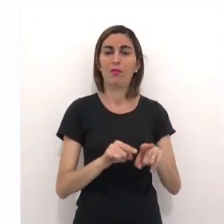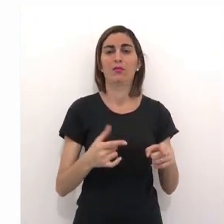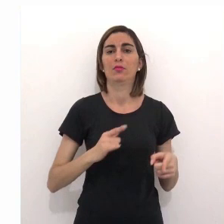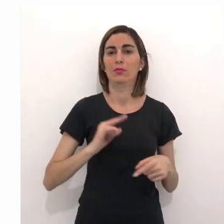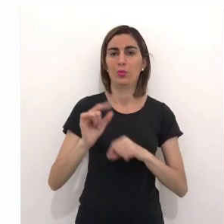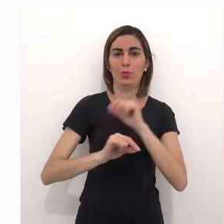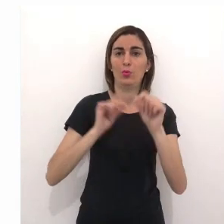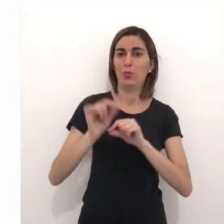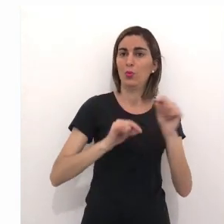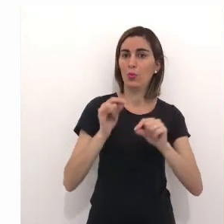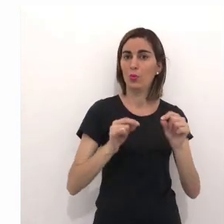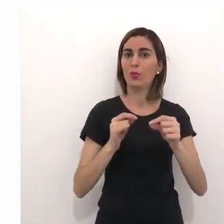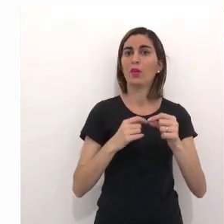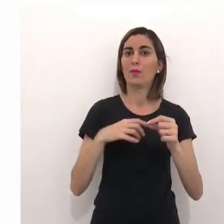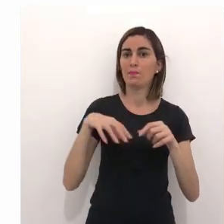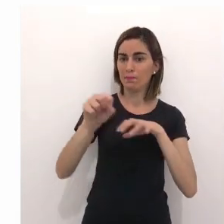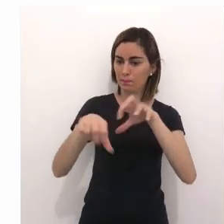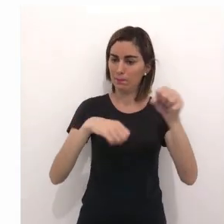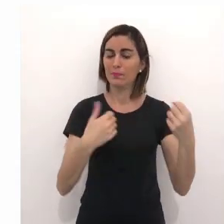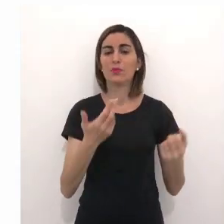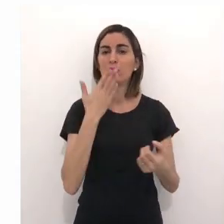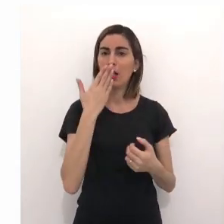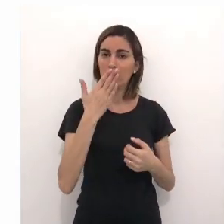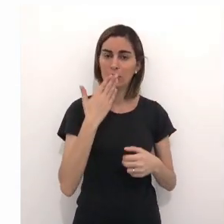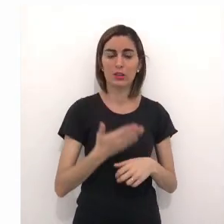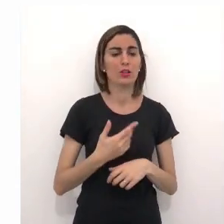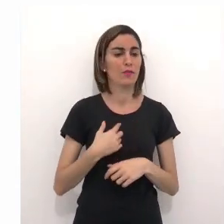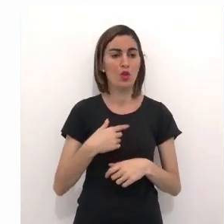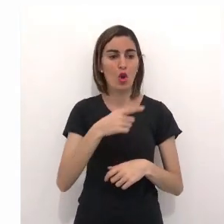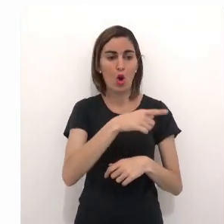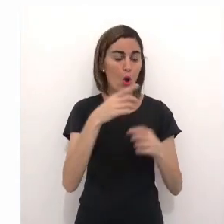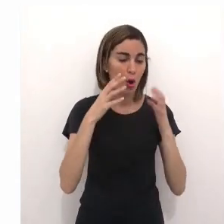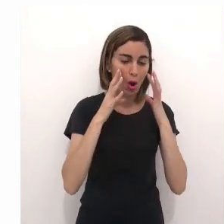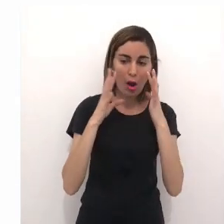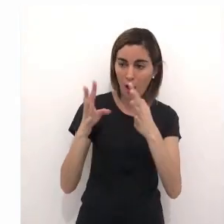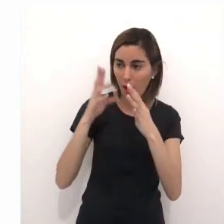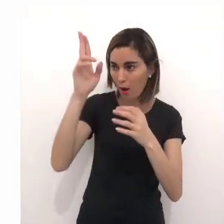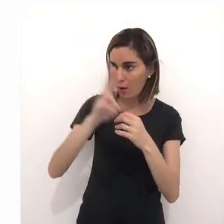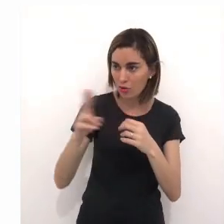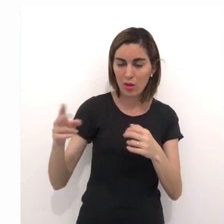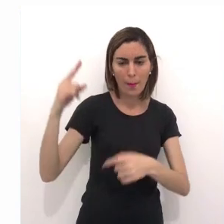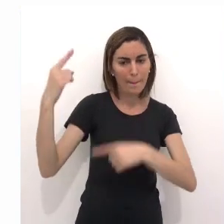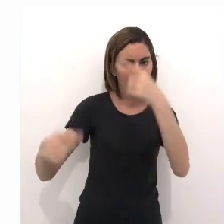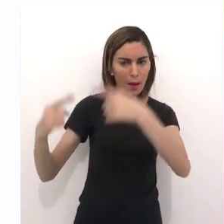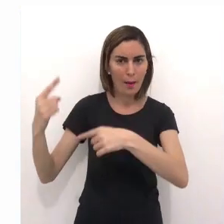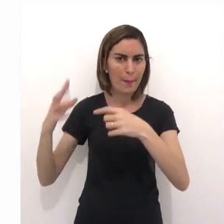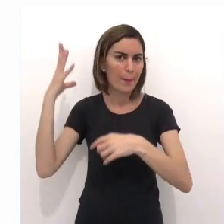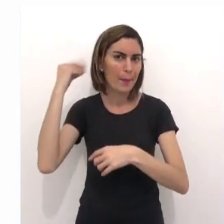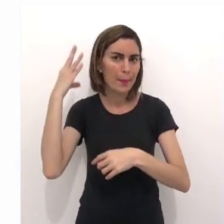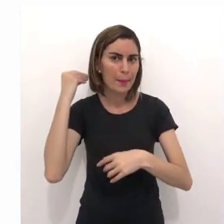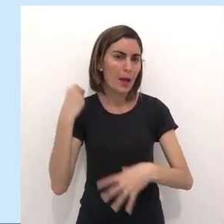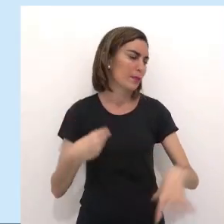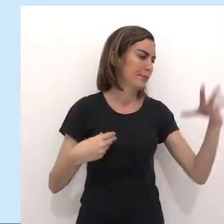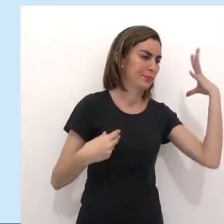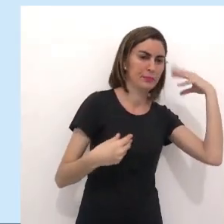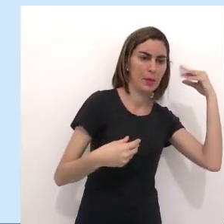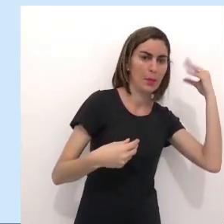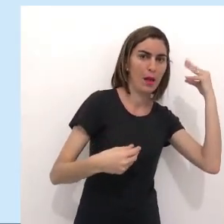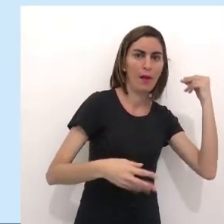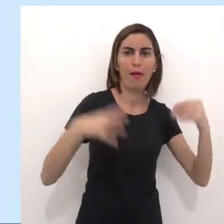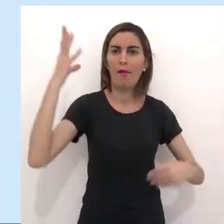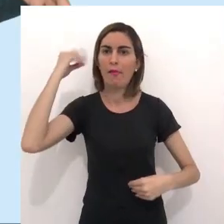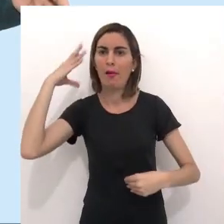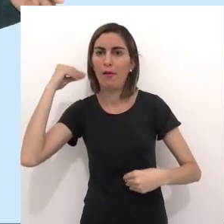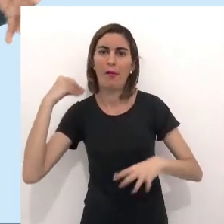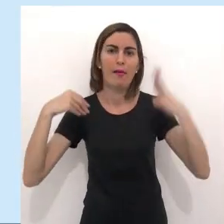instaram os nativos para que não ouvissem os jesuítas. Aí havia um embate. De um lado, os apresadores de escravos, que diziam que os jesuítas